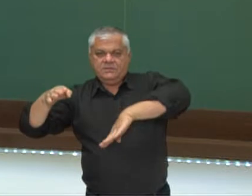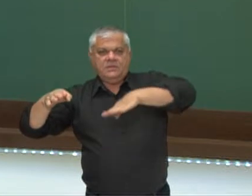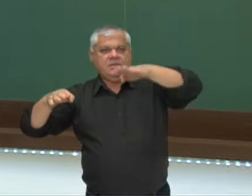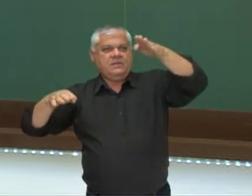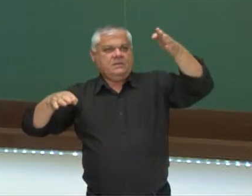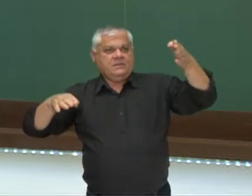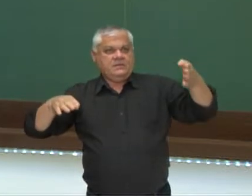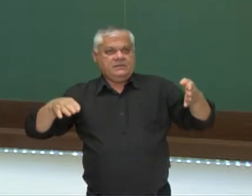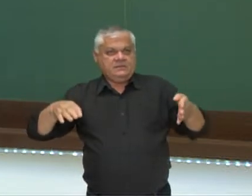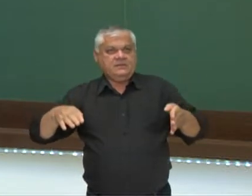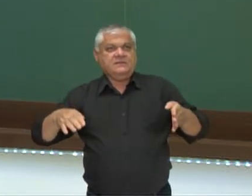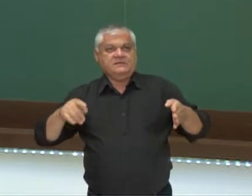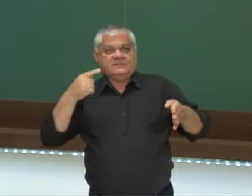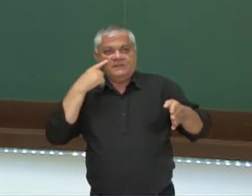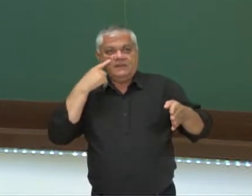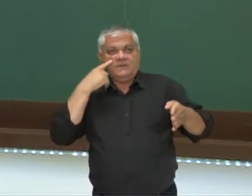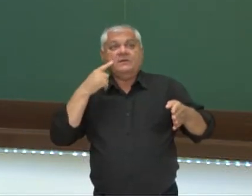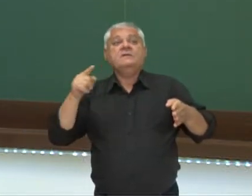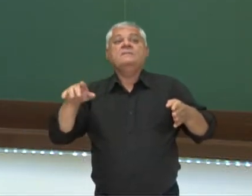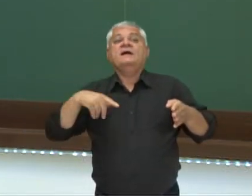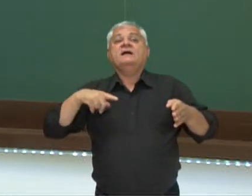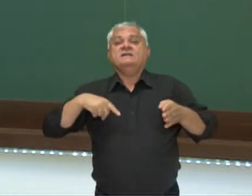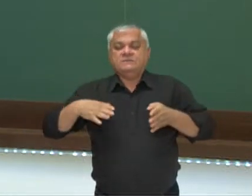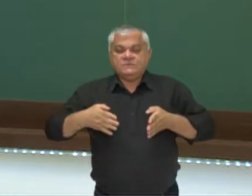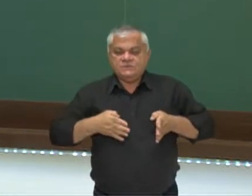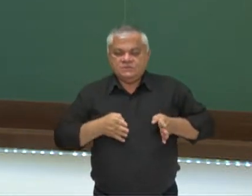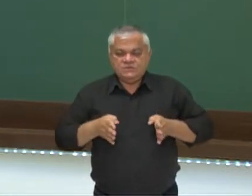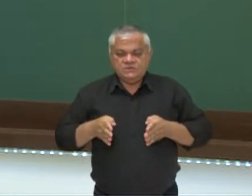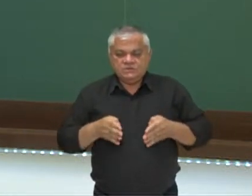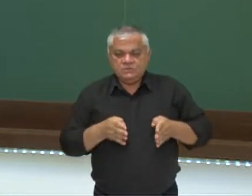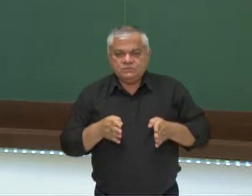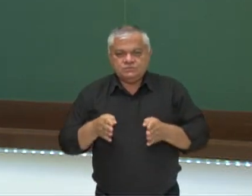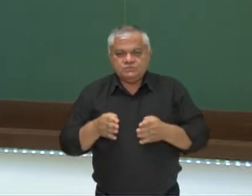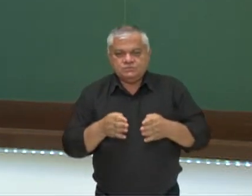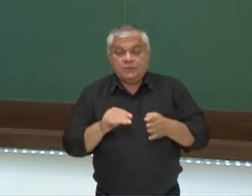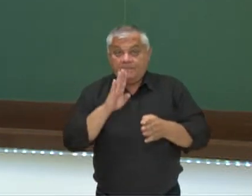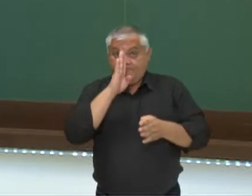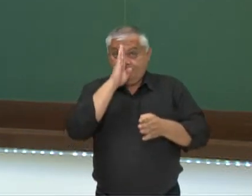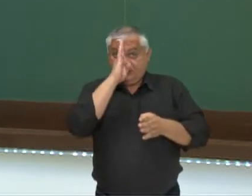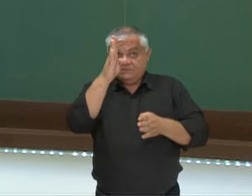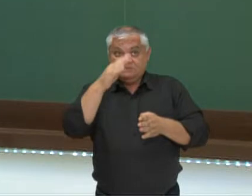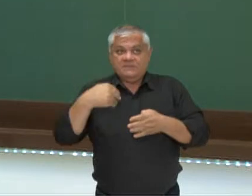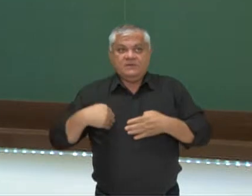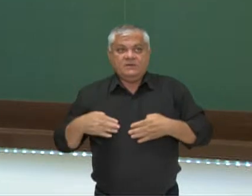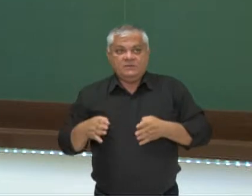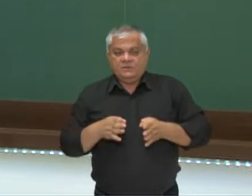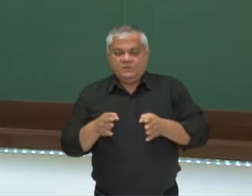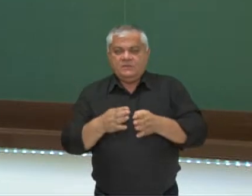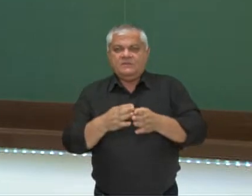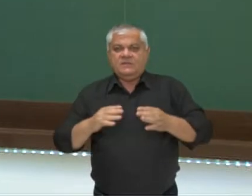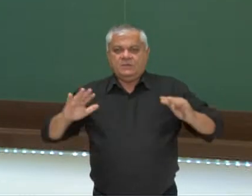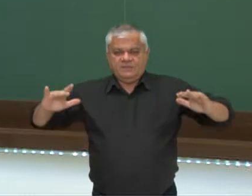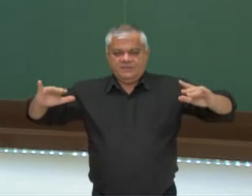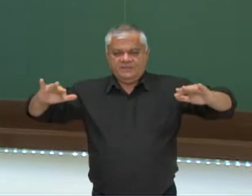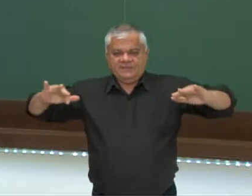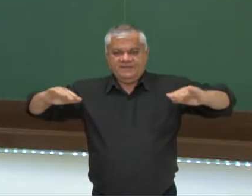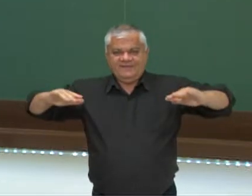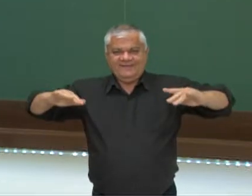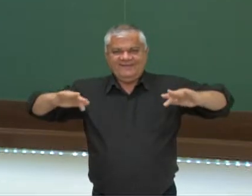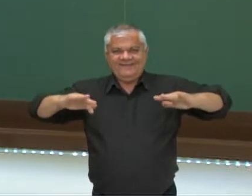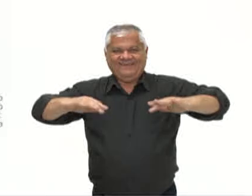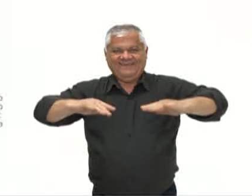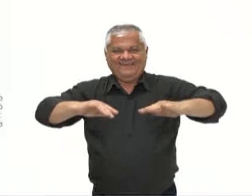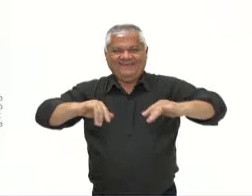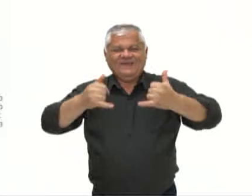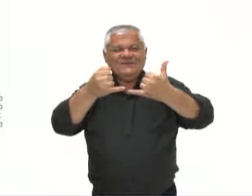por este divisor de água, onde nós temos aqui um rio principal e nós temos os afluentes, ou seja, os rios de menor